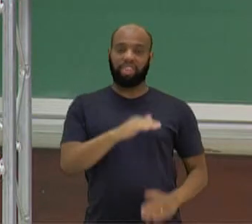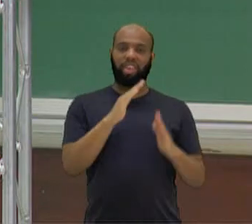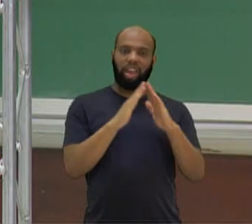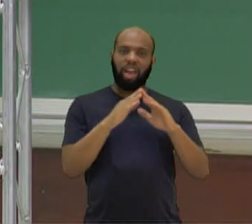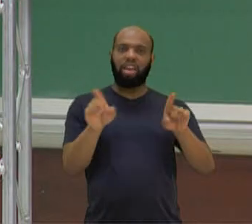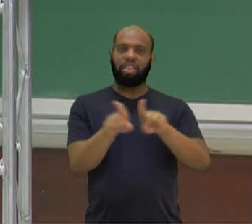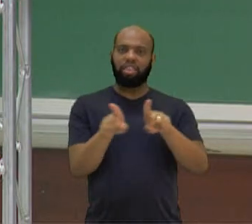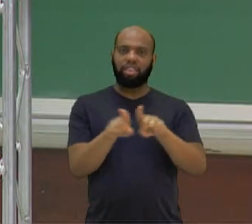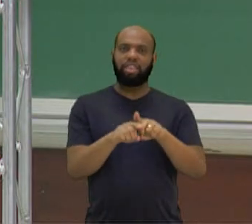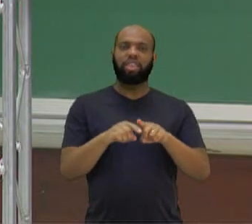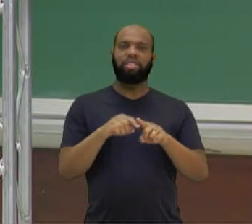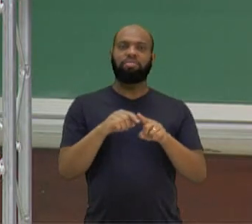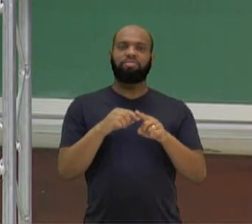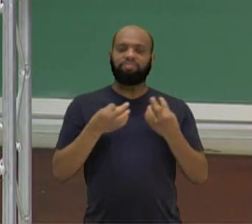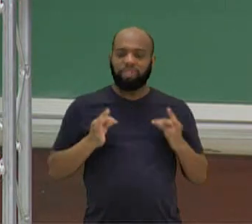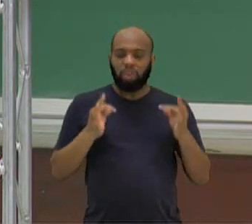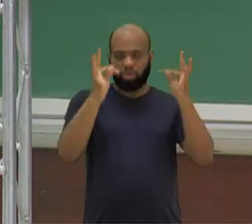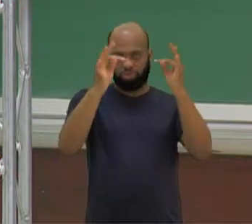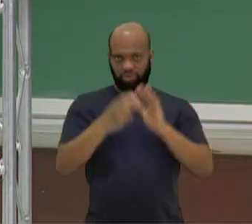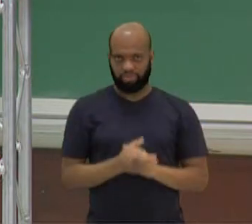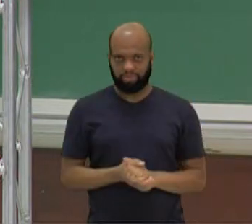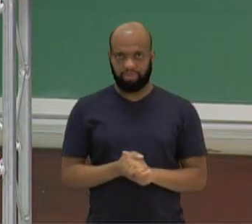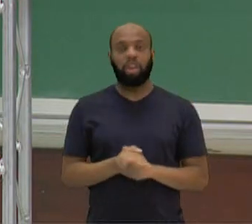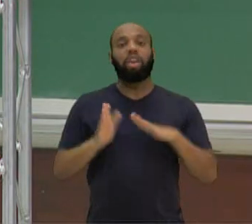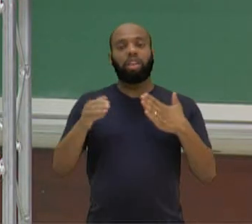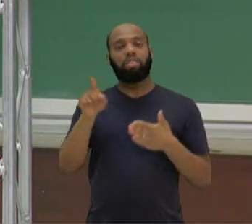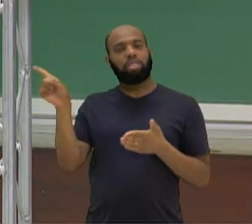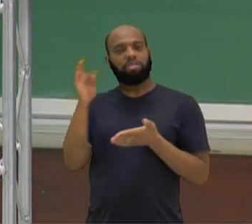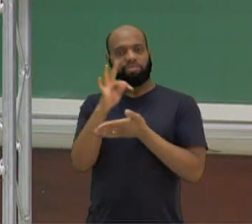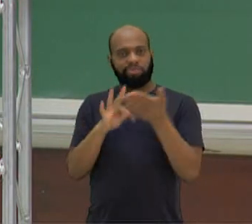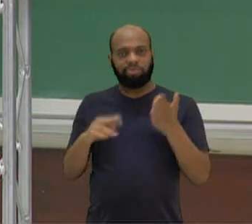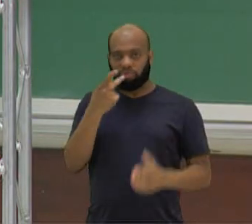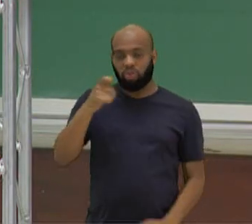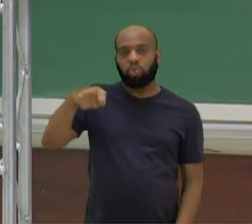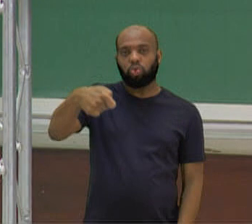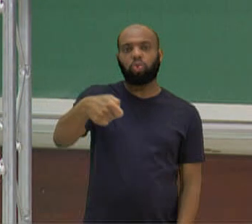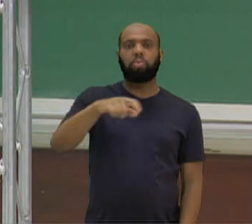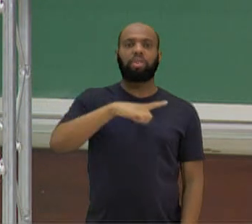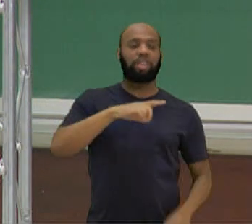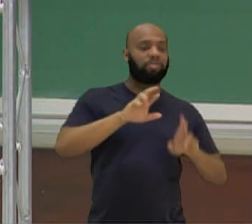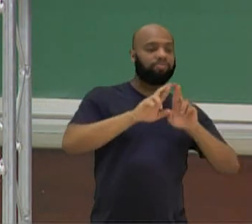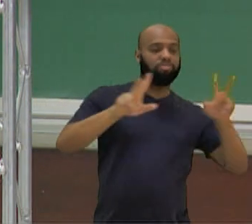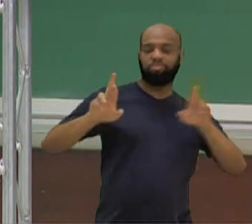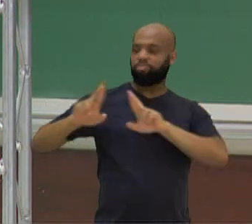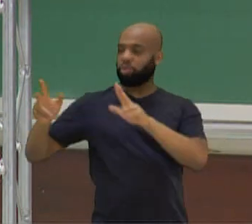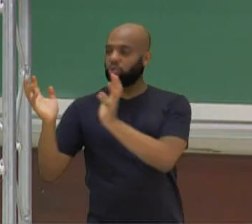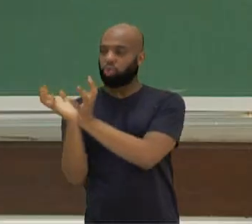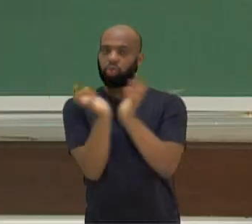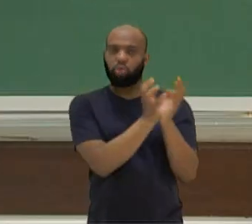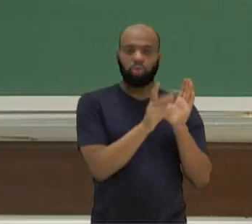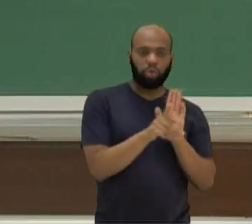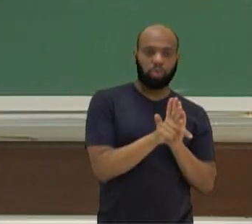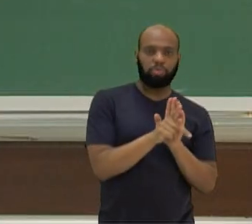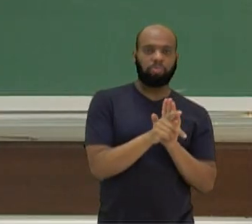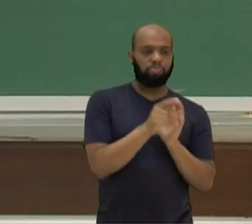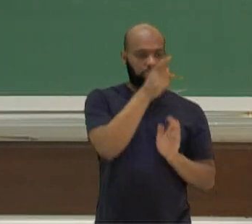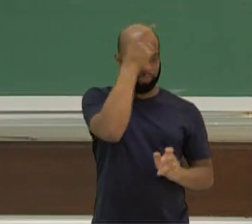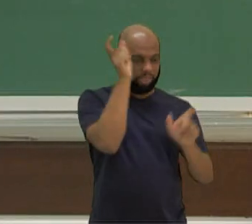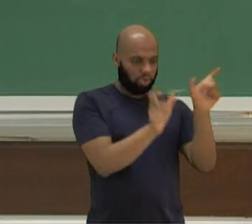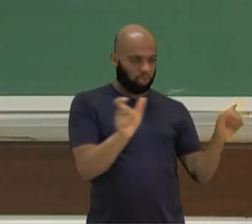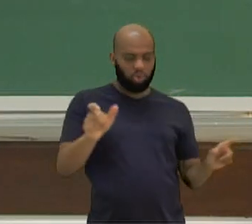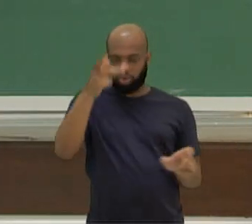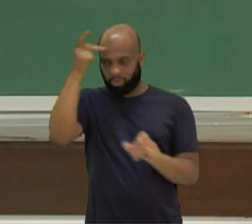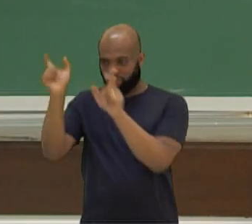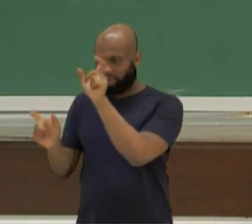na internet. Então, esse texto, ele vai falar dessa diferença entre gerações. E ele vai fazer isso de uma forma